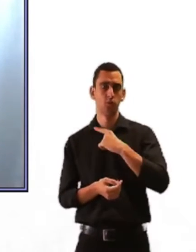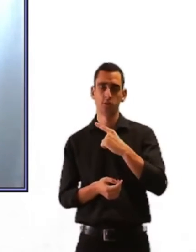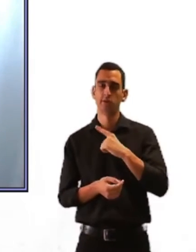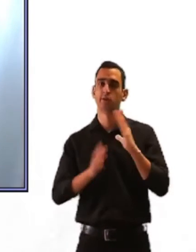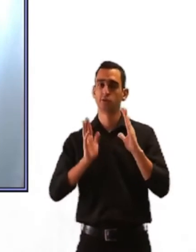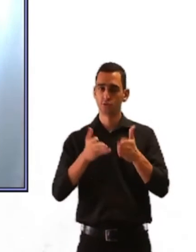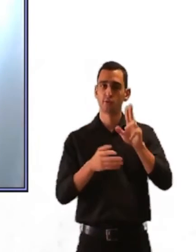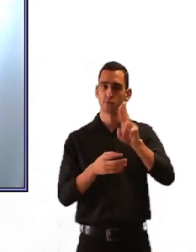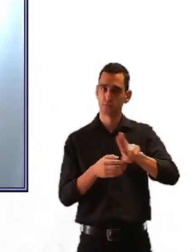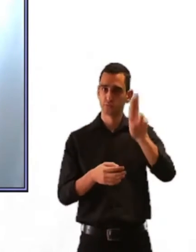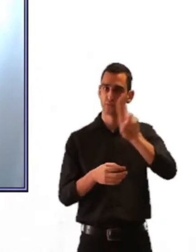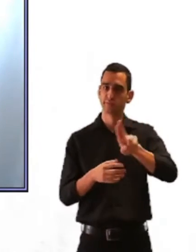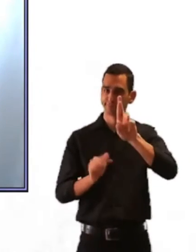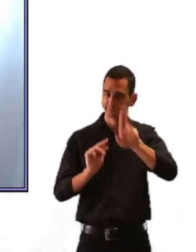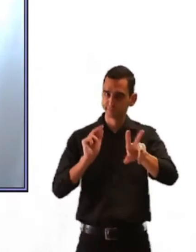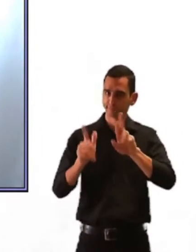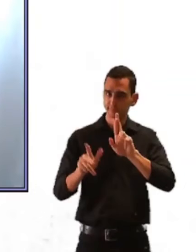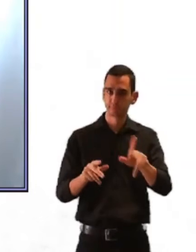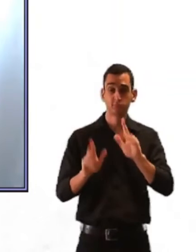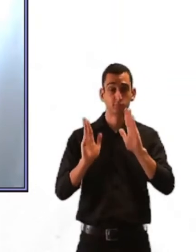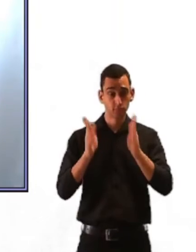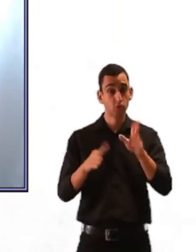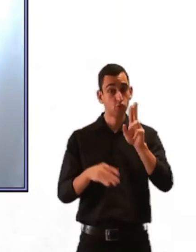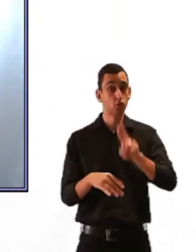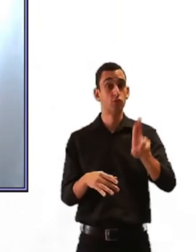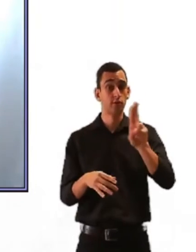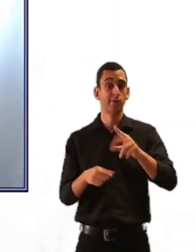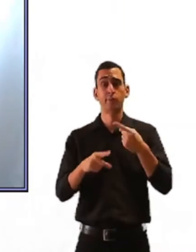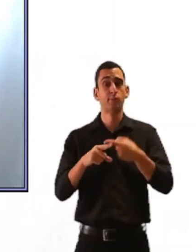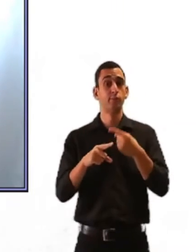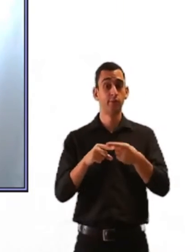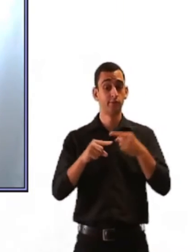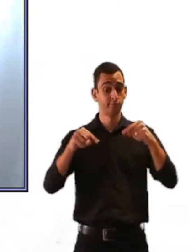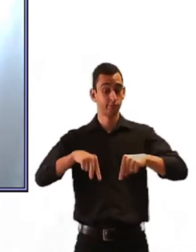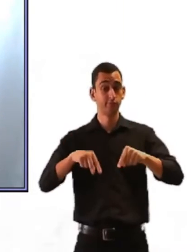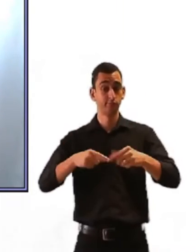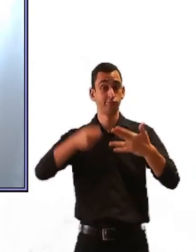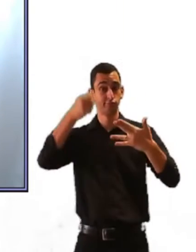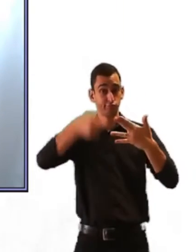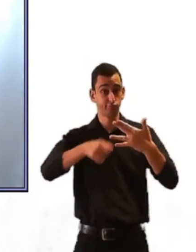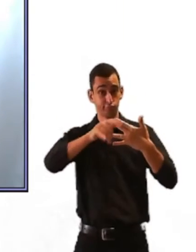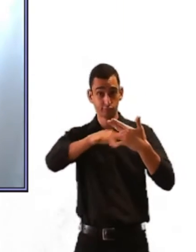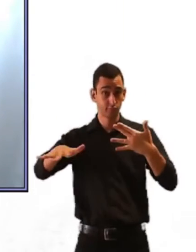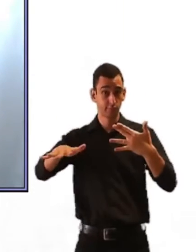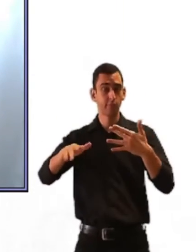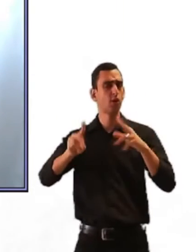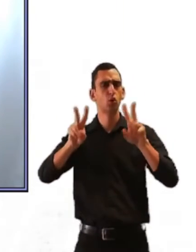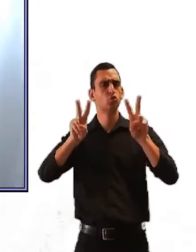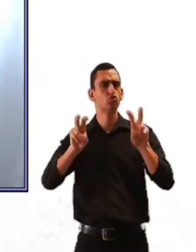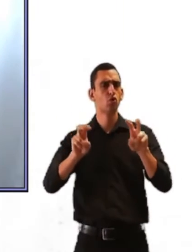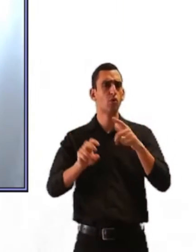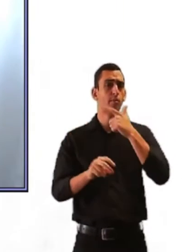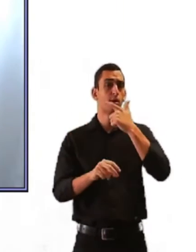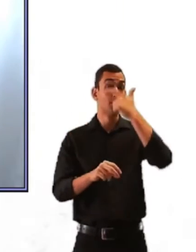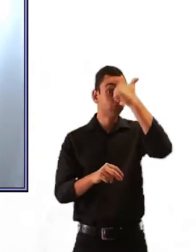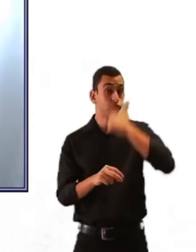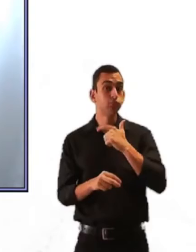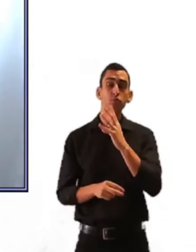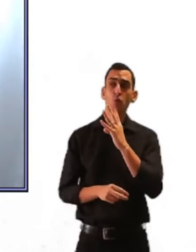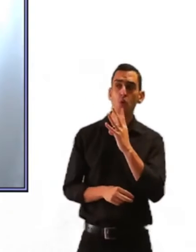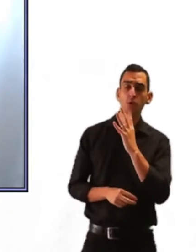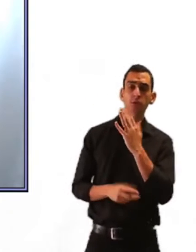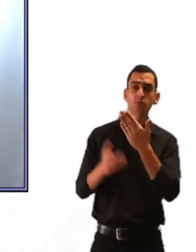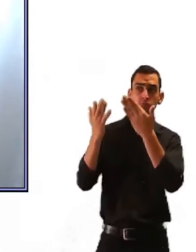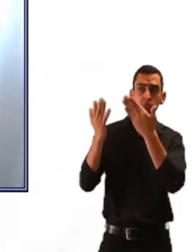muito disso que eu estou falando aqui para vocês? Porque a jurisprudência, no que diz respeito ao reconhecimento, tinha uma